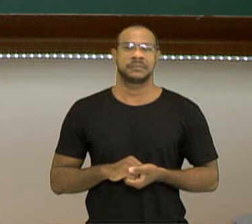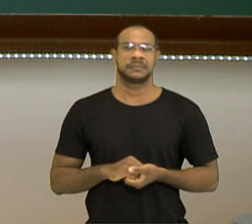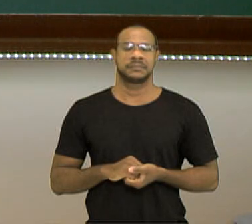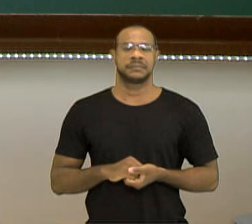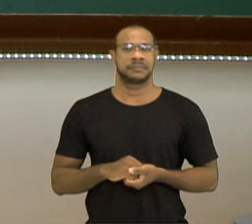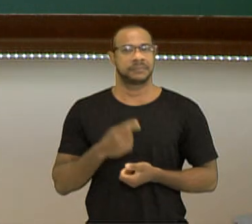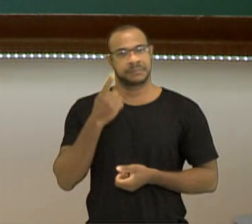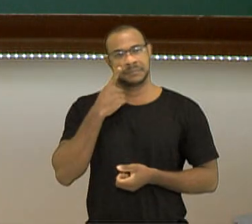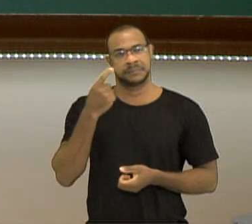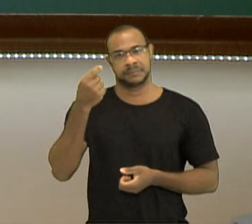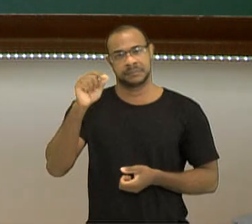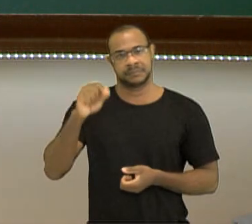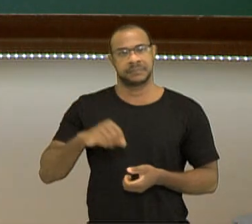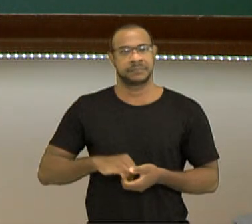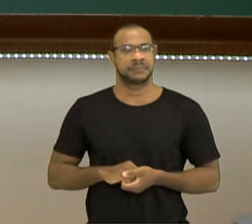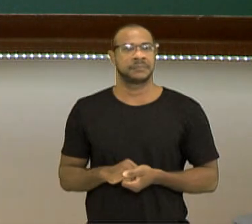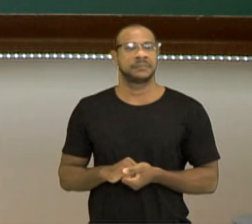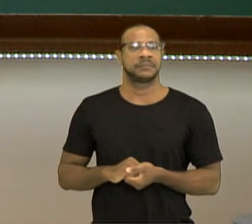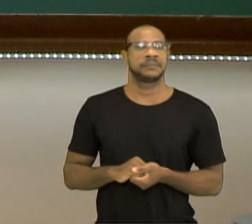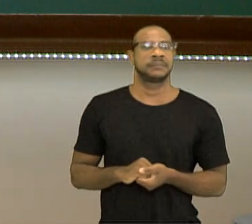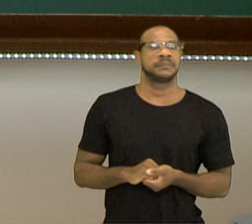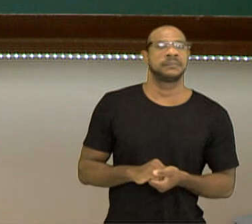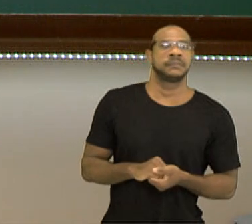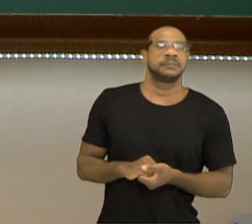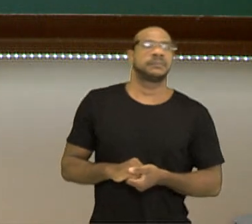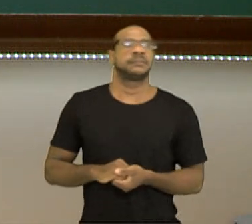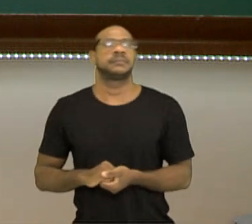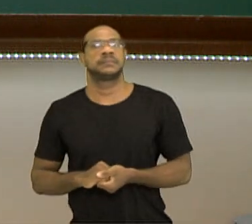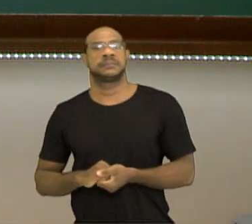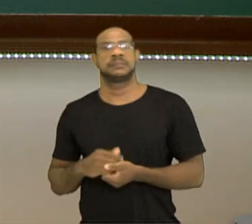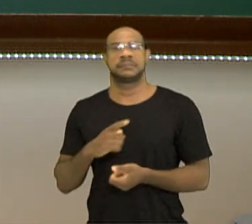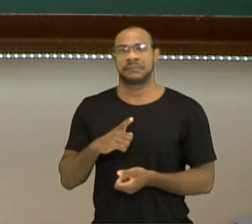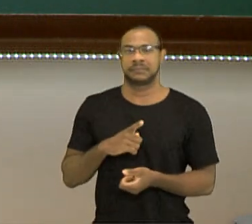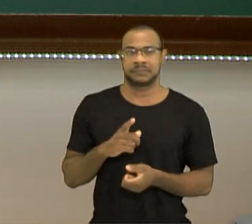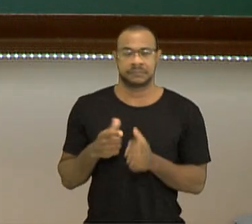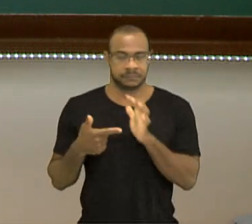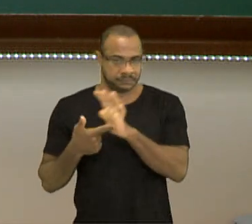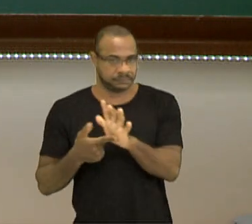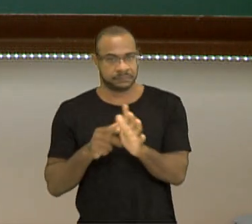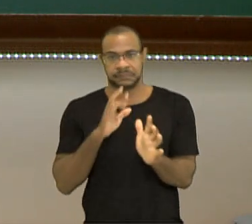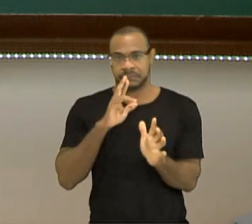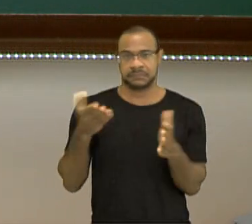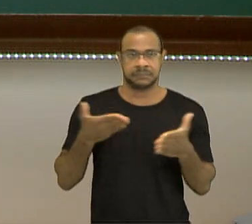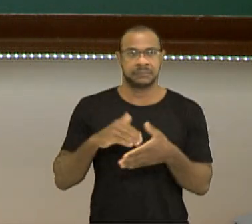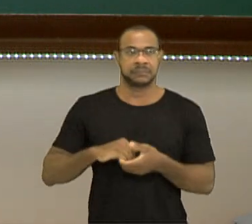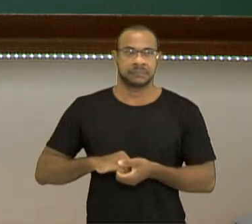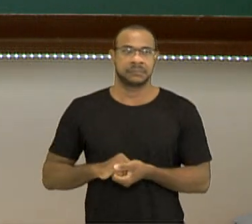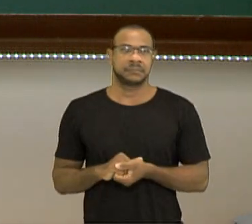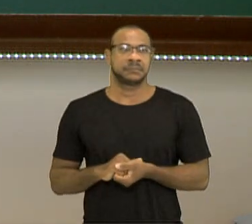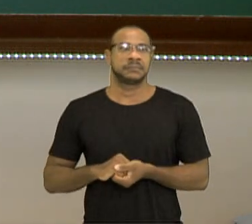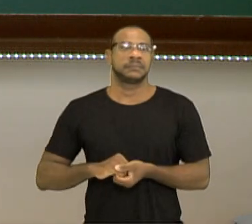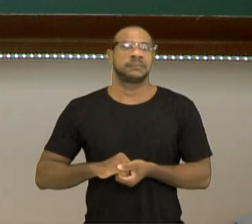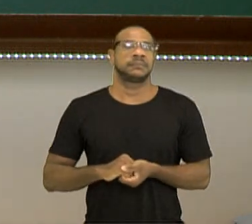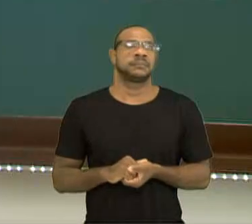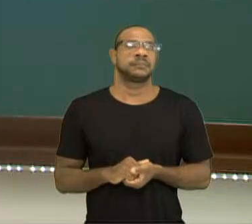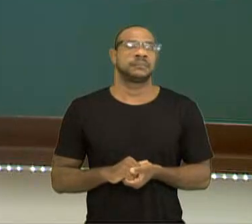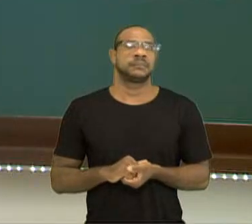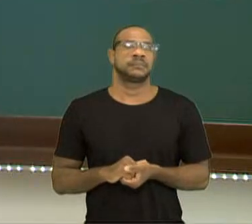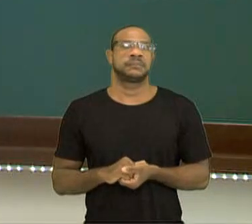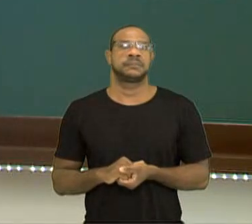Vamos corrigir? Vai aparecer aqui logo de cara todas as palavras aqui perto das imagens, mas daí a gente vai vendo uma a uma, olha